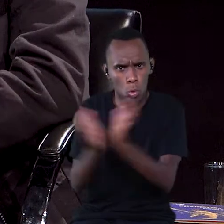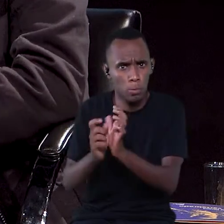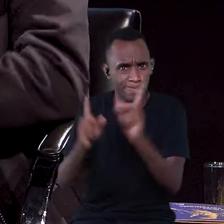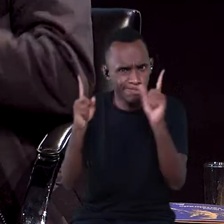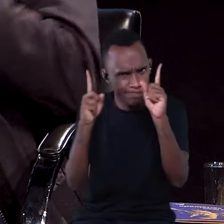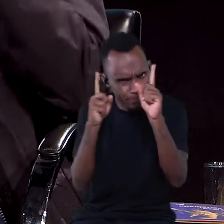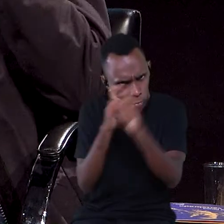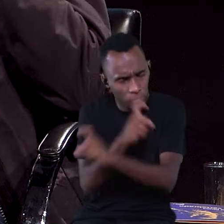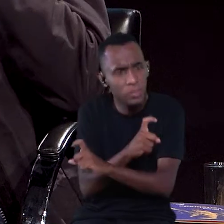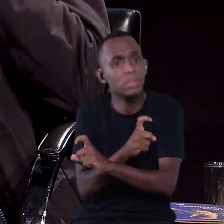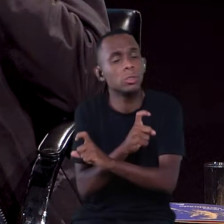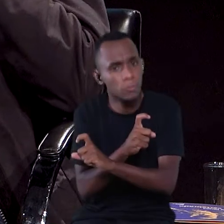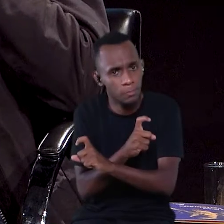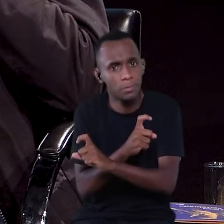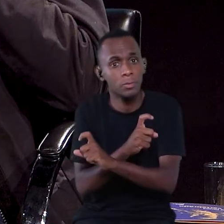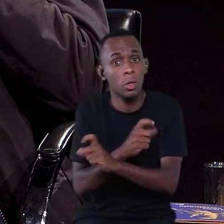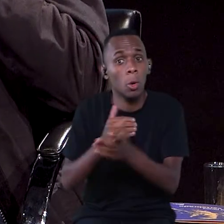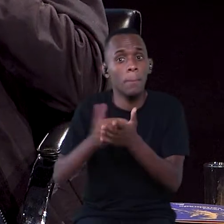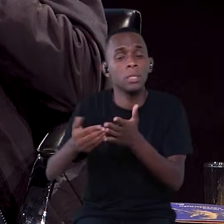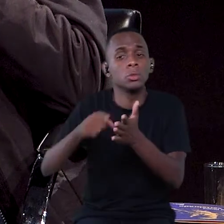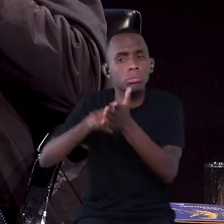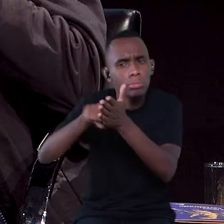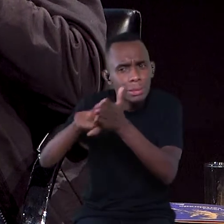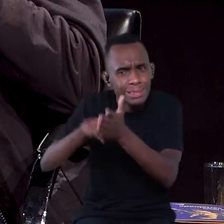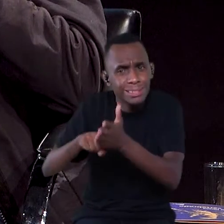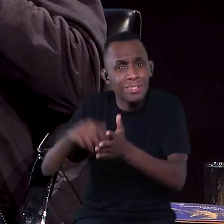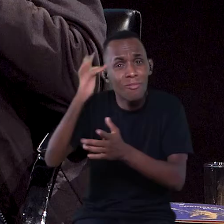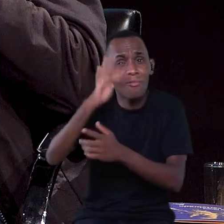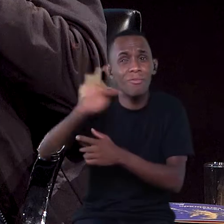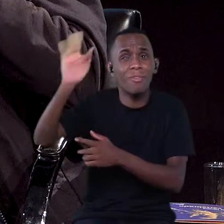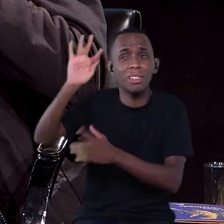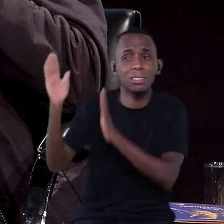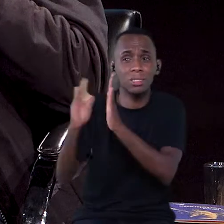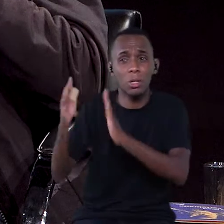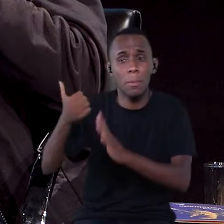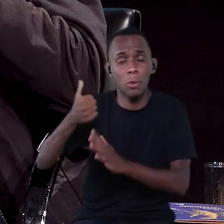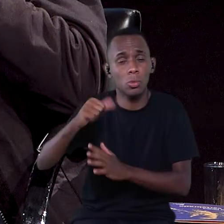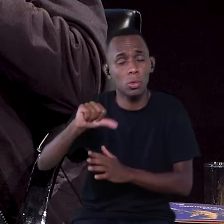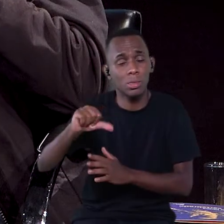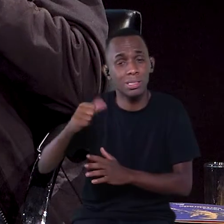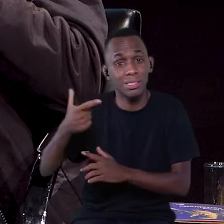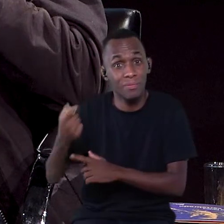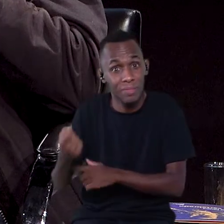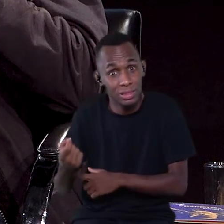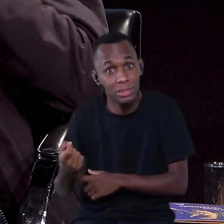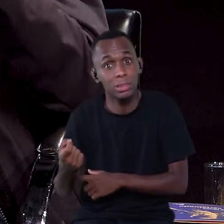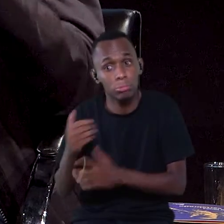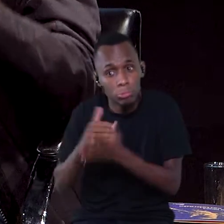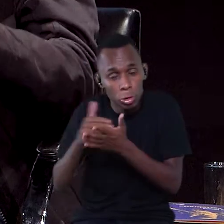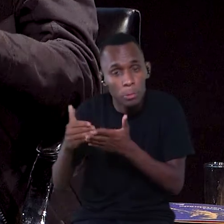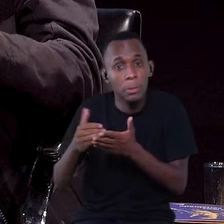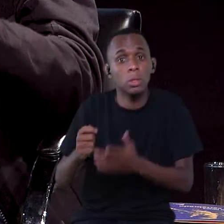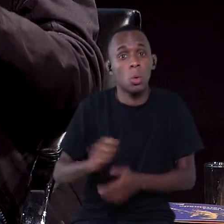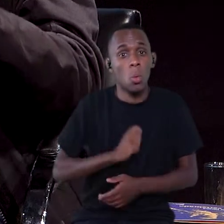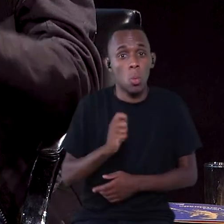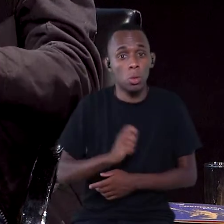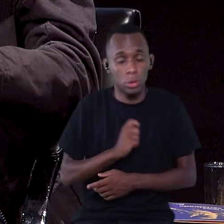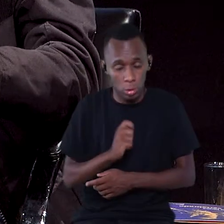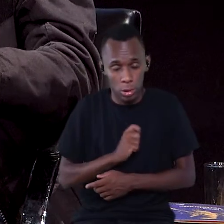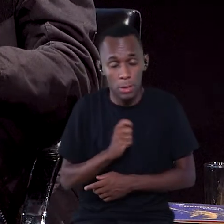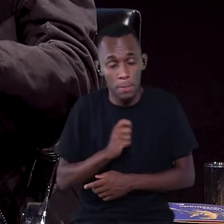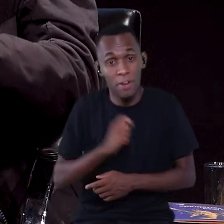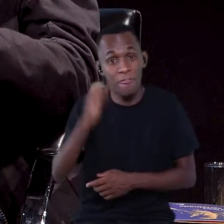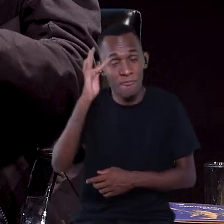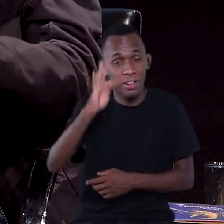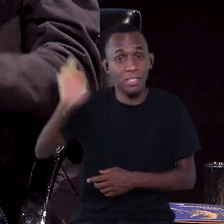muito complexa. Ela começou a ser estudada pelos franceses no início do século XX. Há um antropólogo chamado Paul